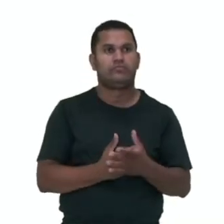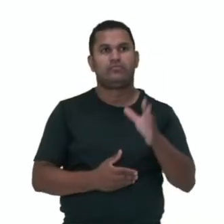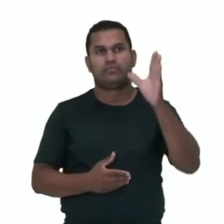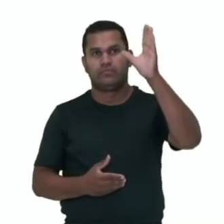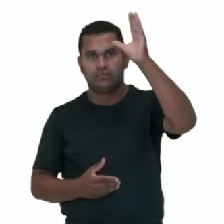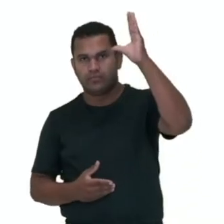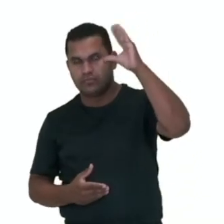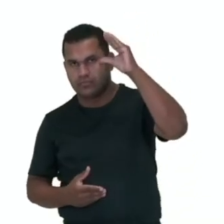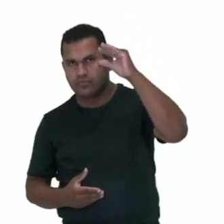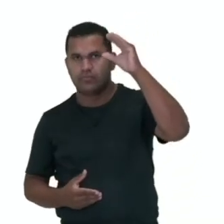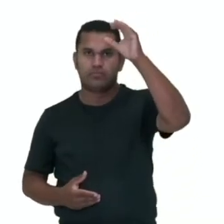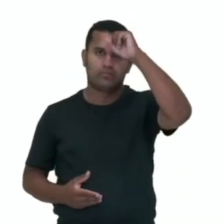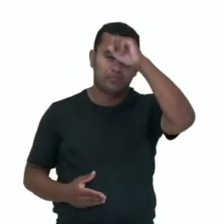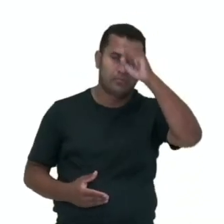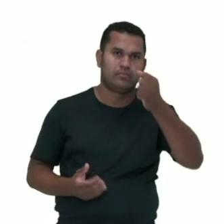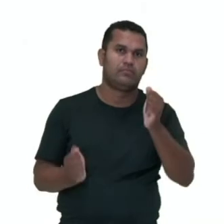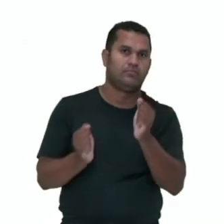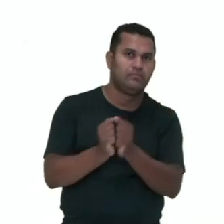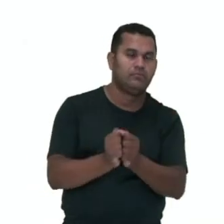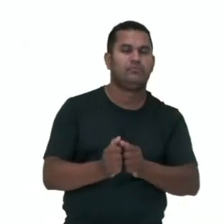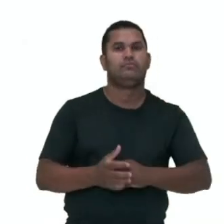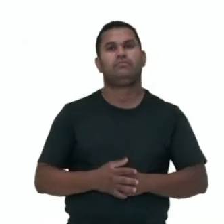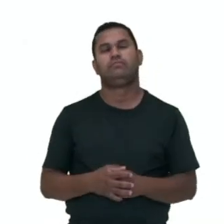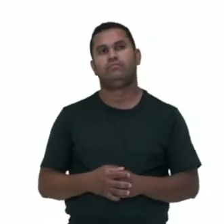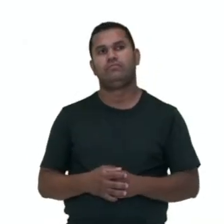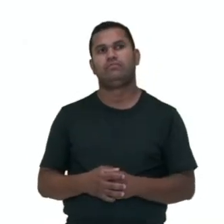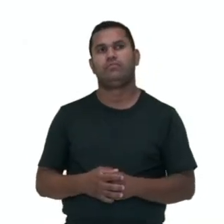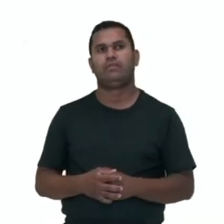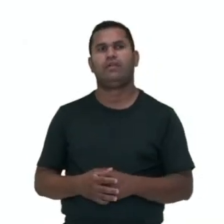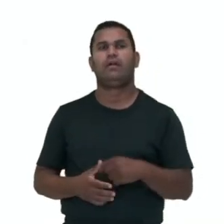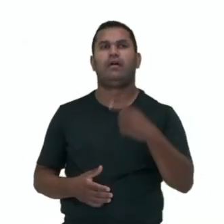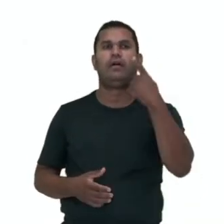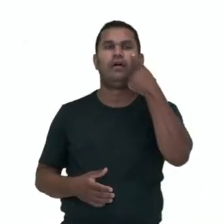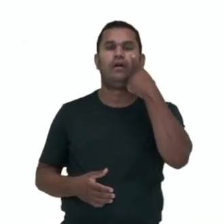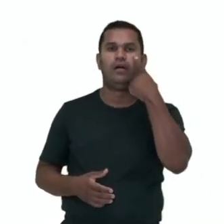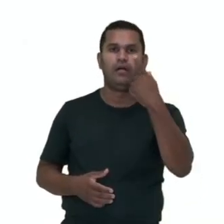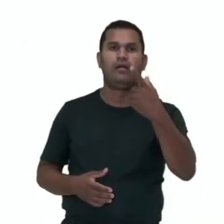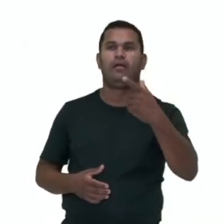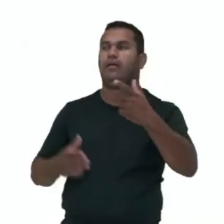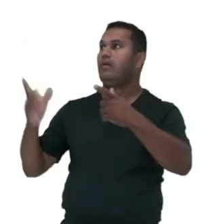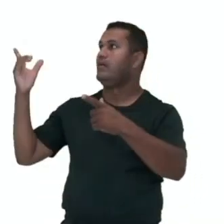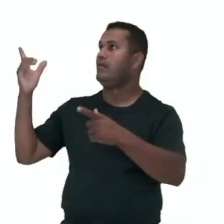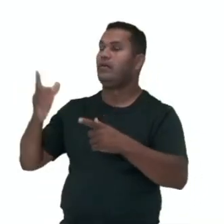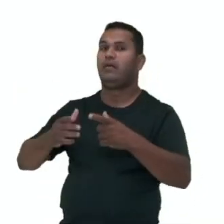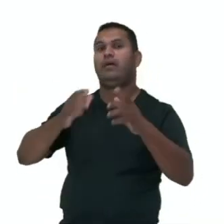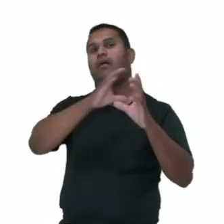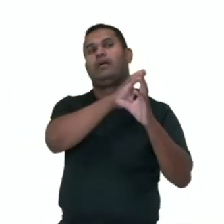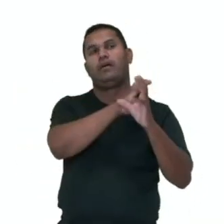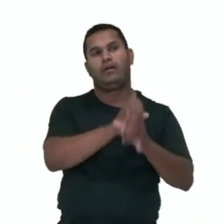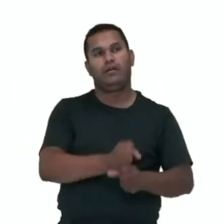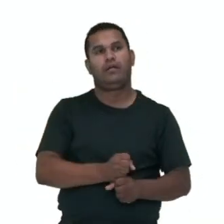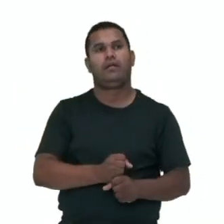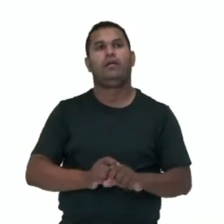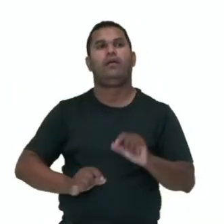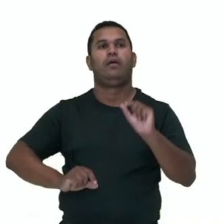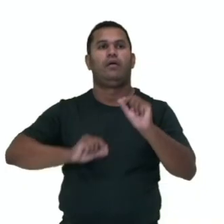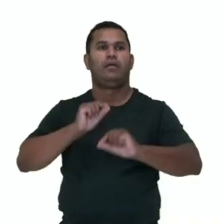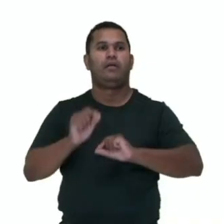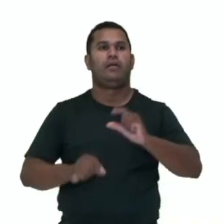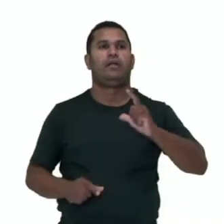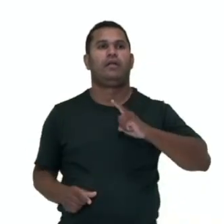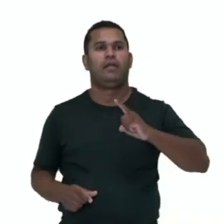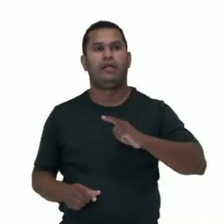vimos nessa aula? Recapitulando então, conhecemos alguns conceitos básicos de genética, como alelos, genes, alelos dominantes,